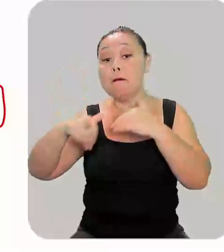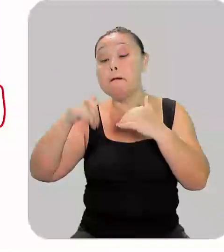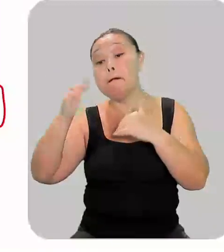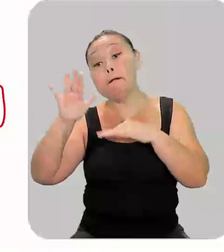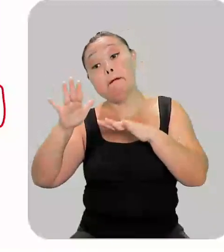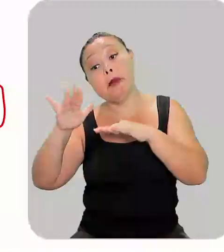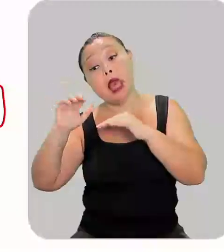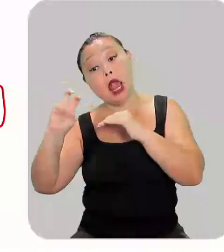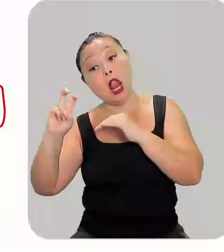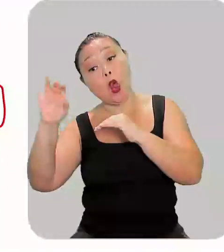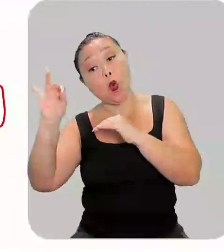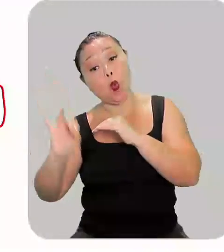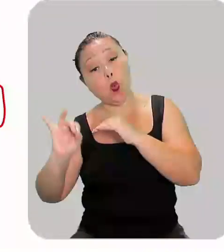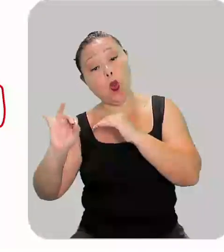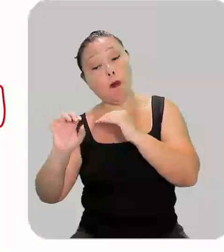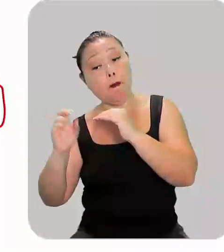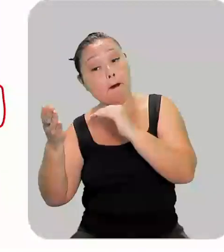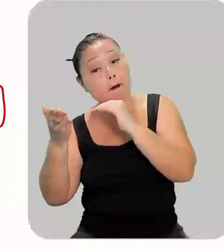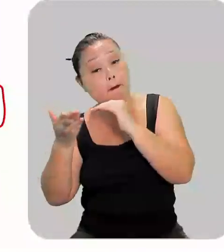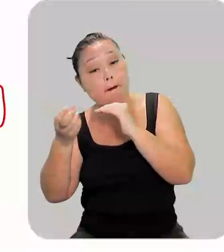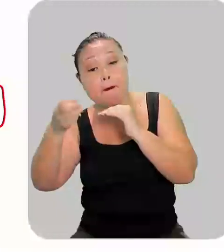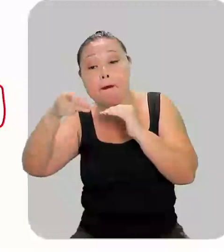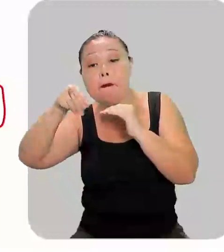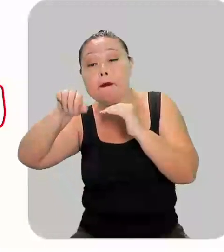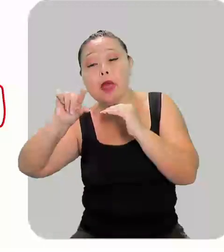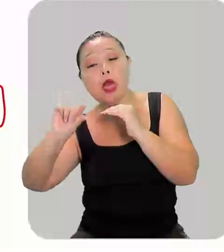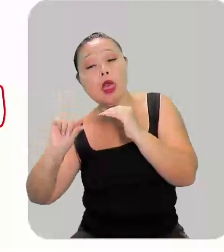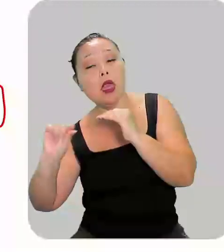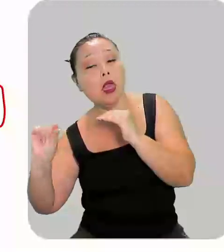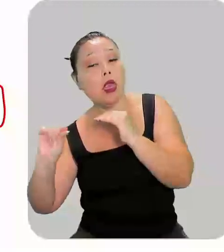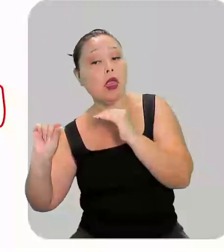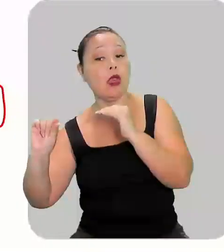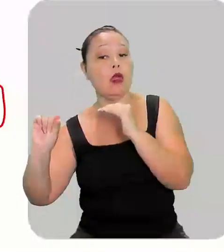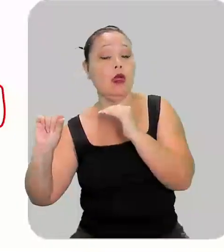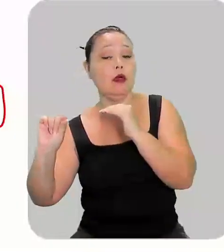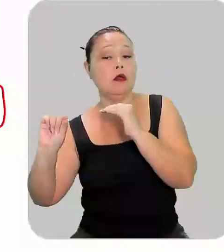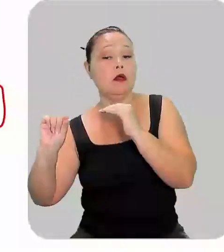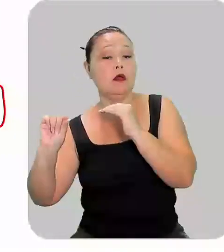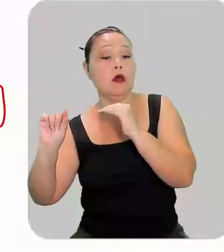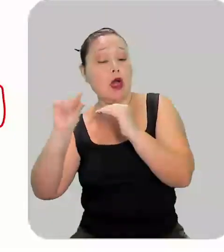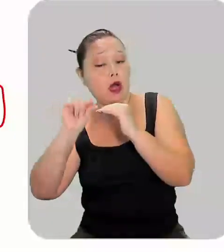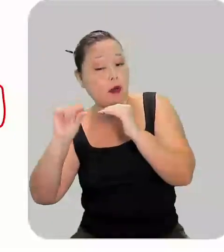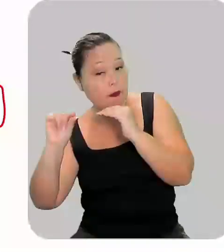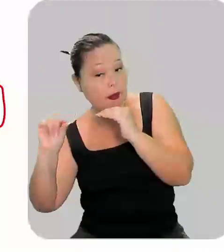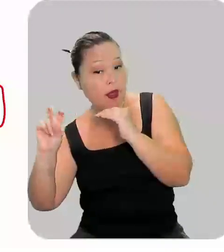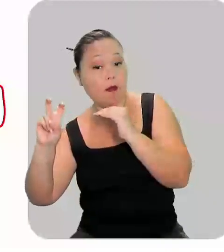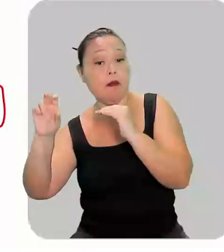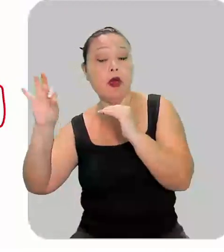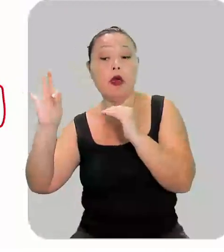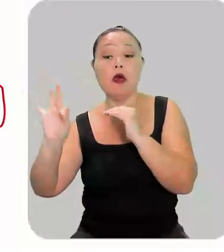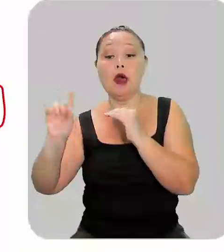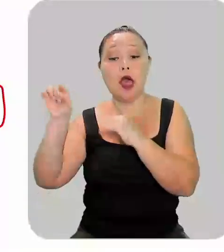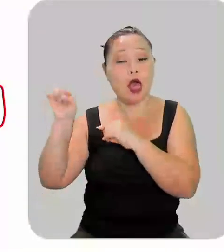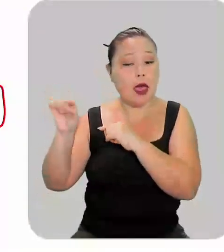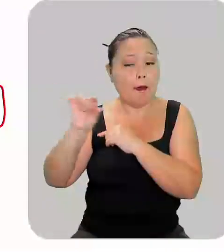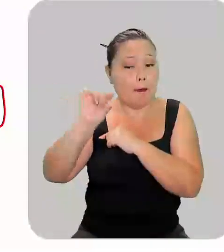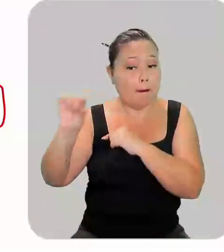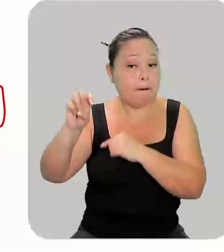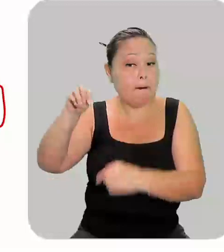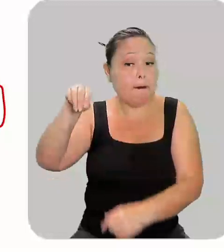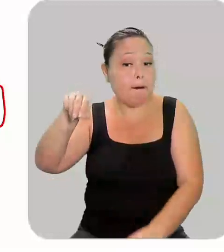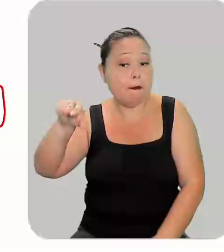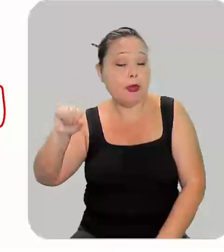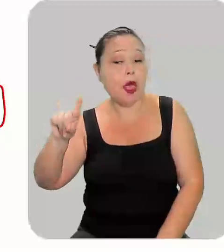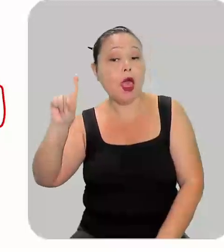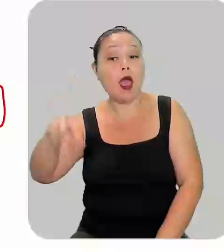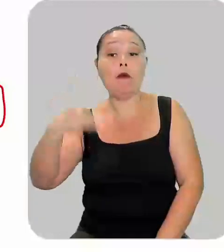menos. Sempre vai ter esses detalhes, né? A gente precisa dar o tique. Isso aqui